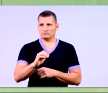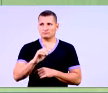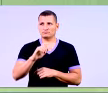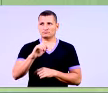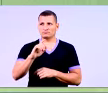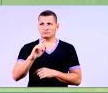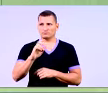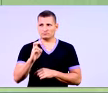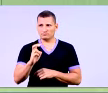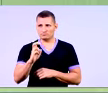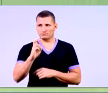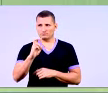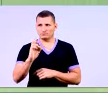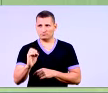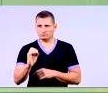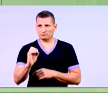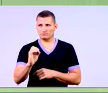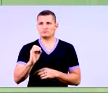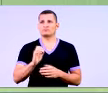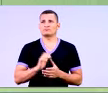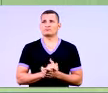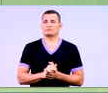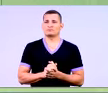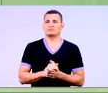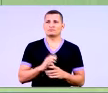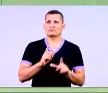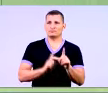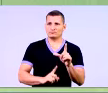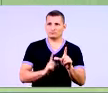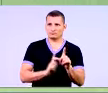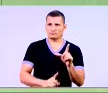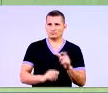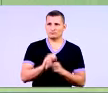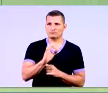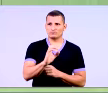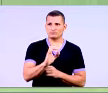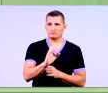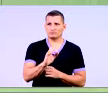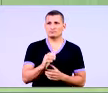50 vamos para letras e